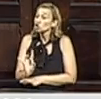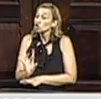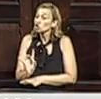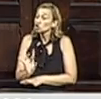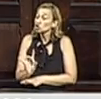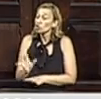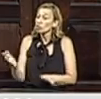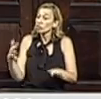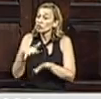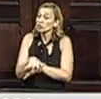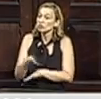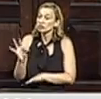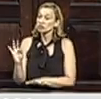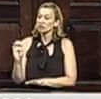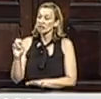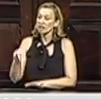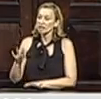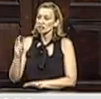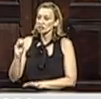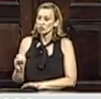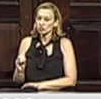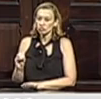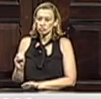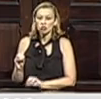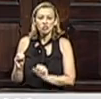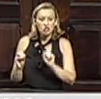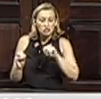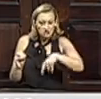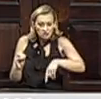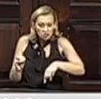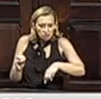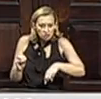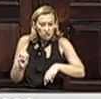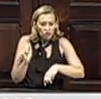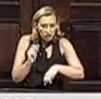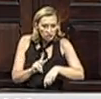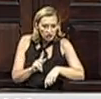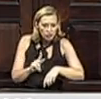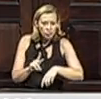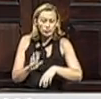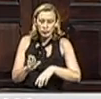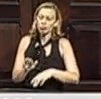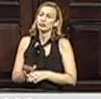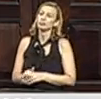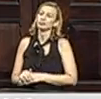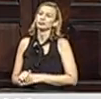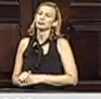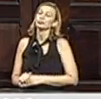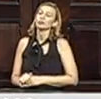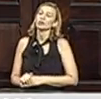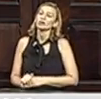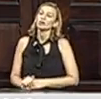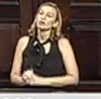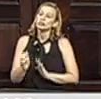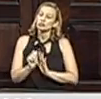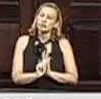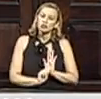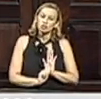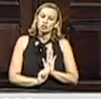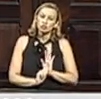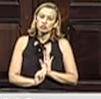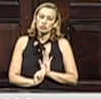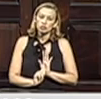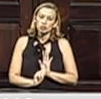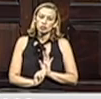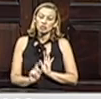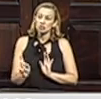dos técnicos relativa ao CREA. É assim? Vossa Excelência depois faz chegar à mesa o texto, sem prejuízo